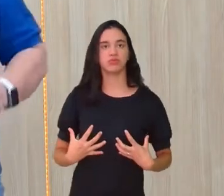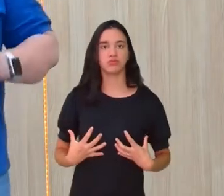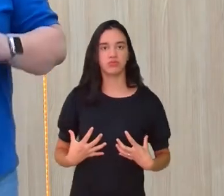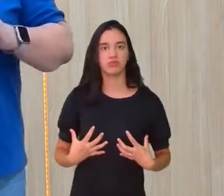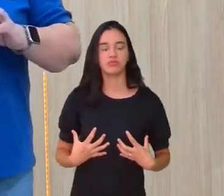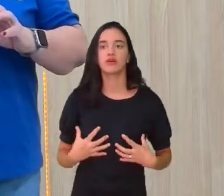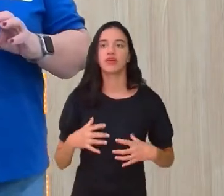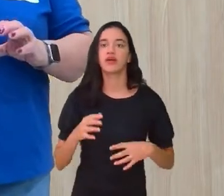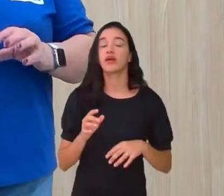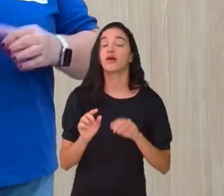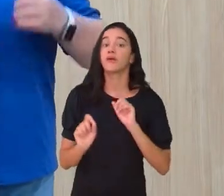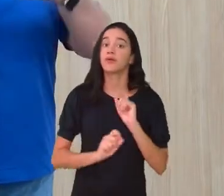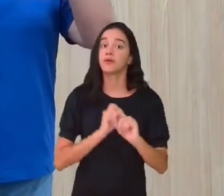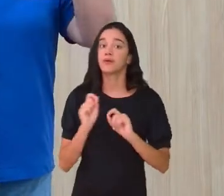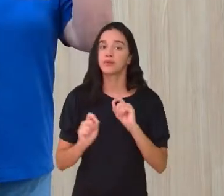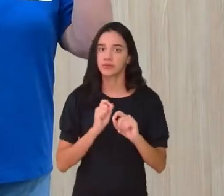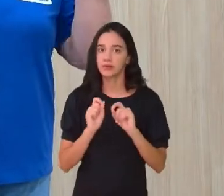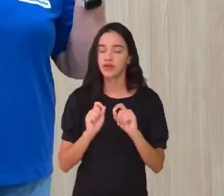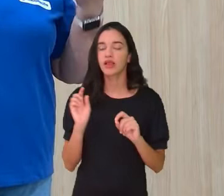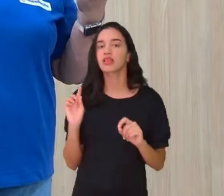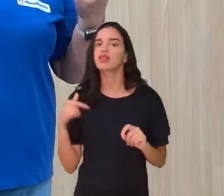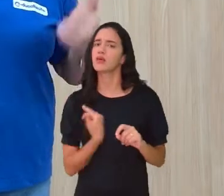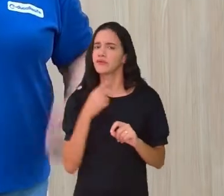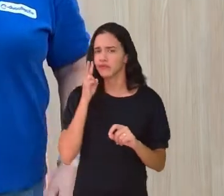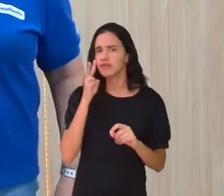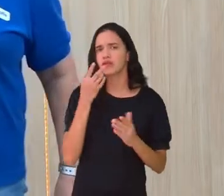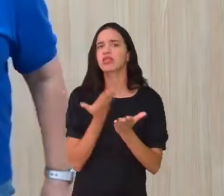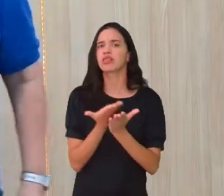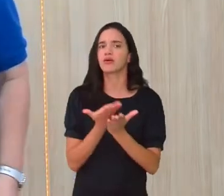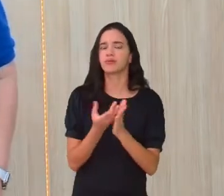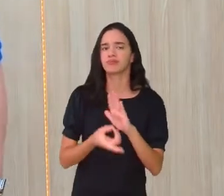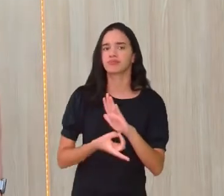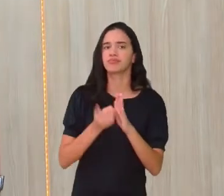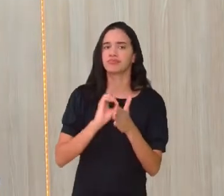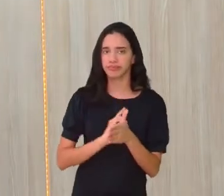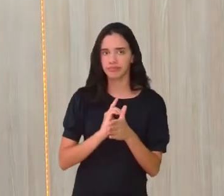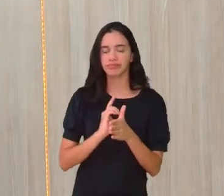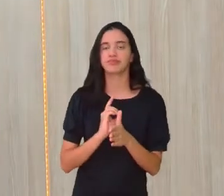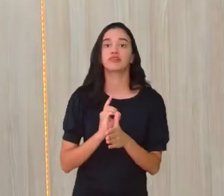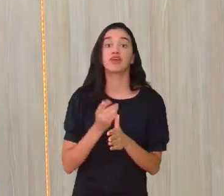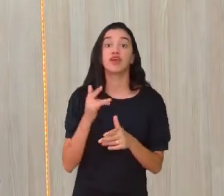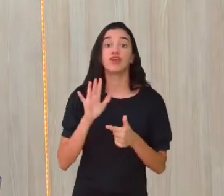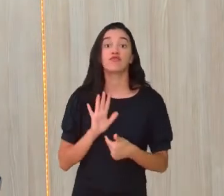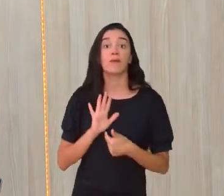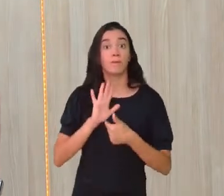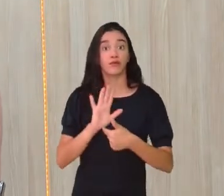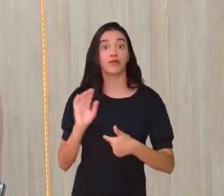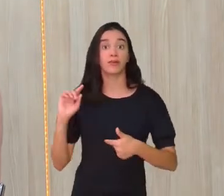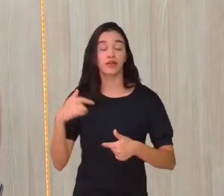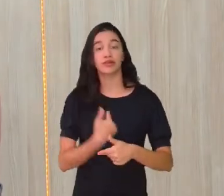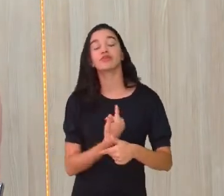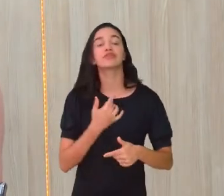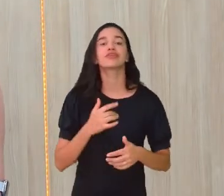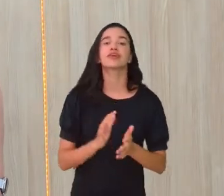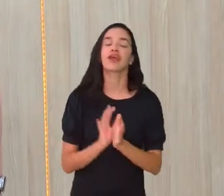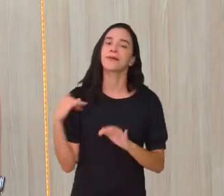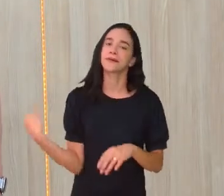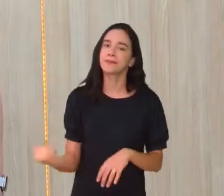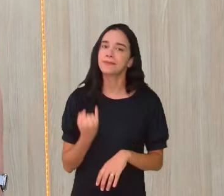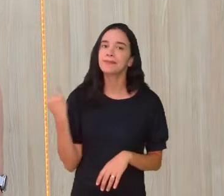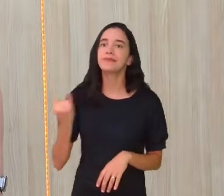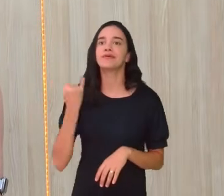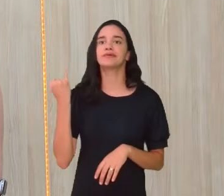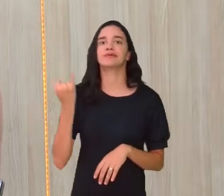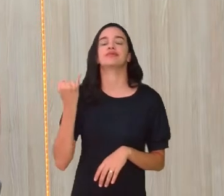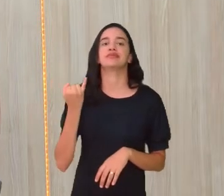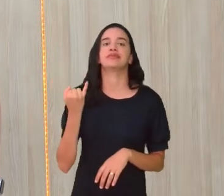ossos, eles vão, que nós já vimos em uma outra aula, eles vão mostrar para a gente que é muito importante eles serem